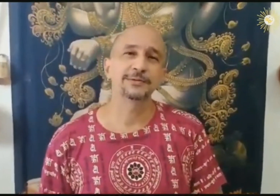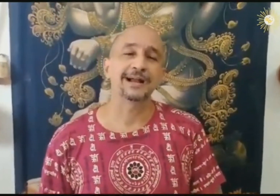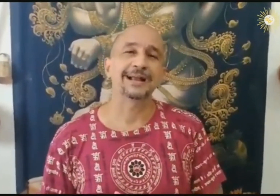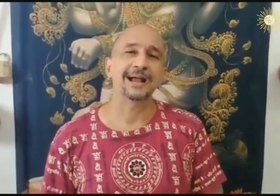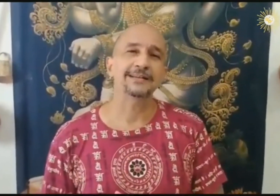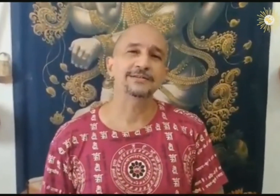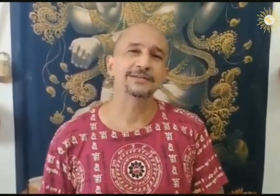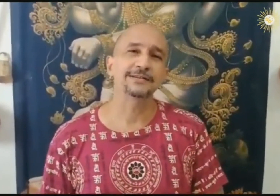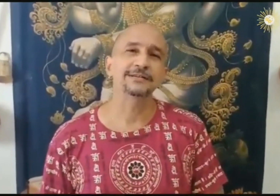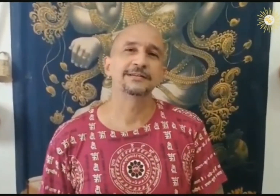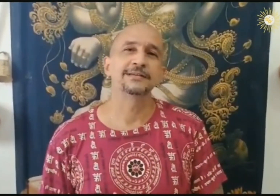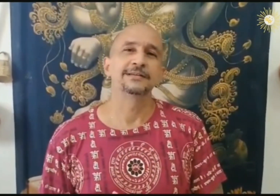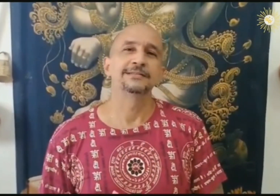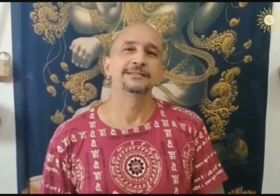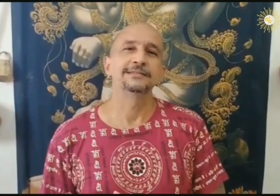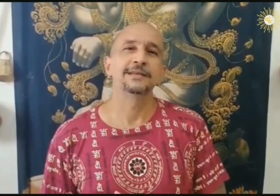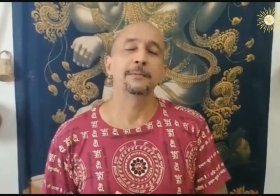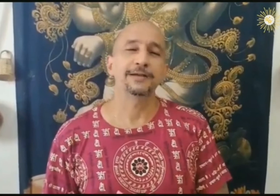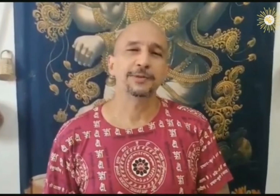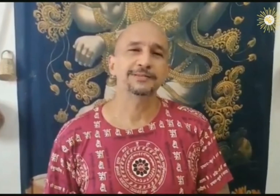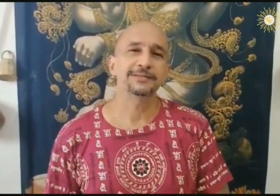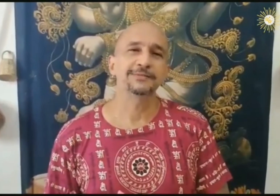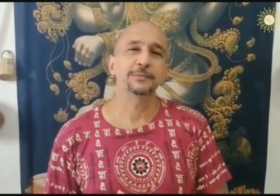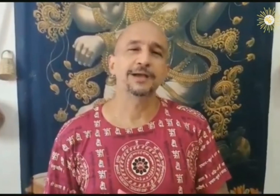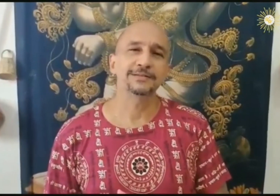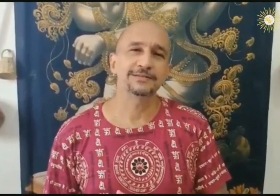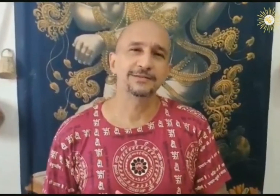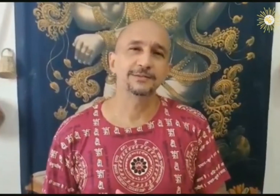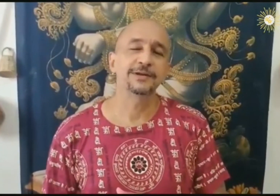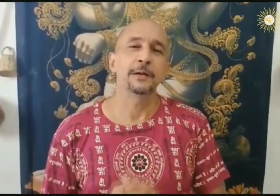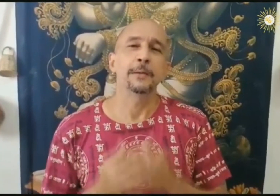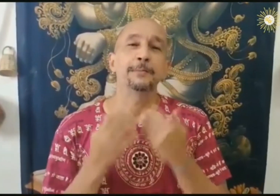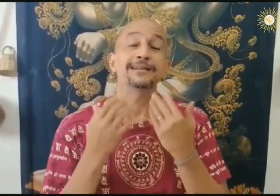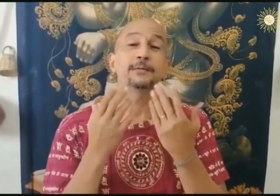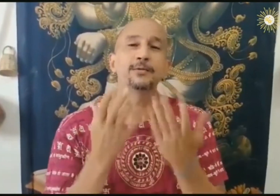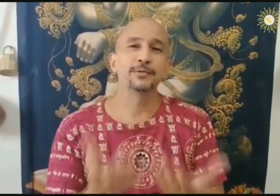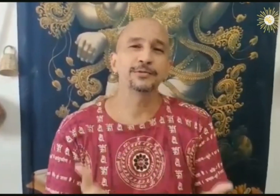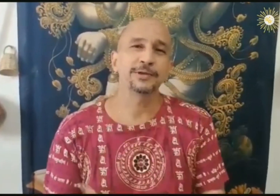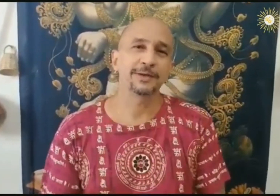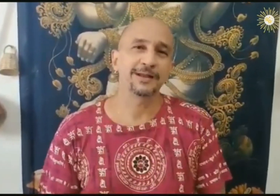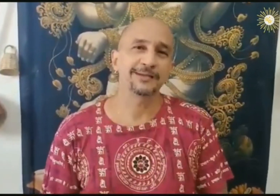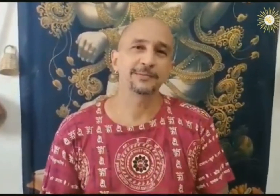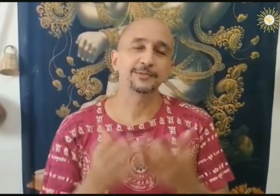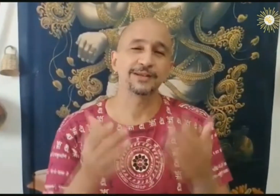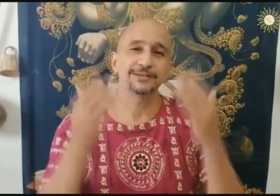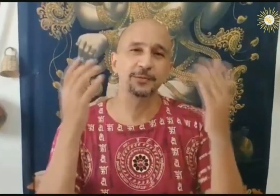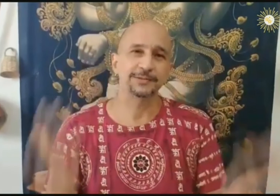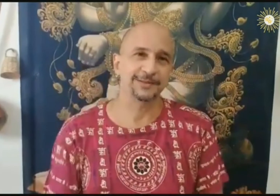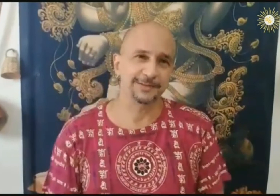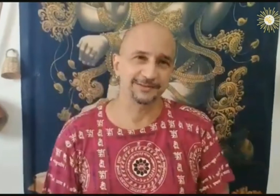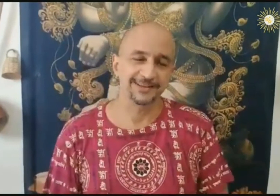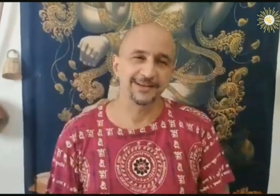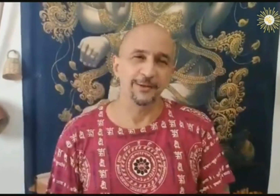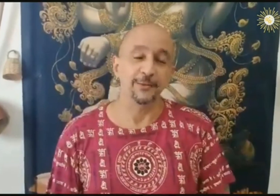empenhando a cada dia ser mais pacífico, mais gentil, mais amoroso em minha palavra, em meu gesto, em